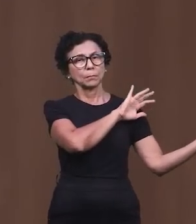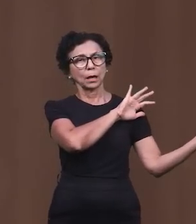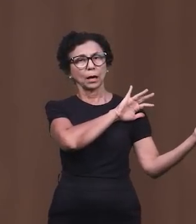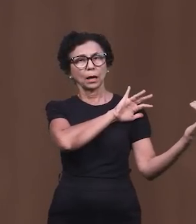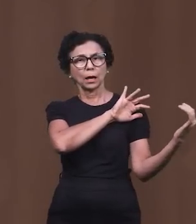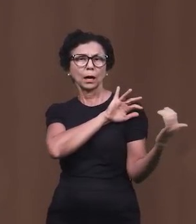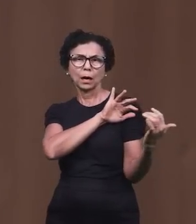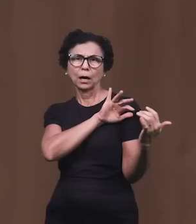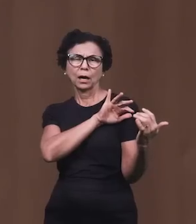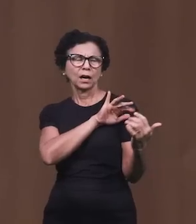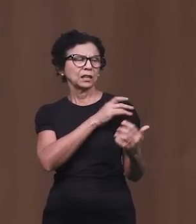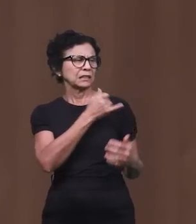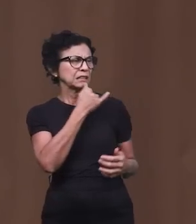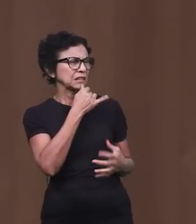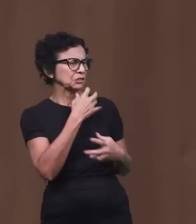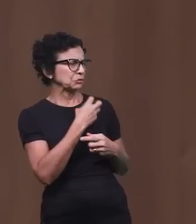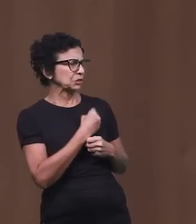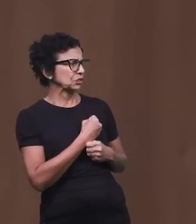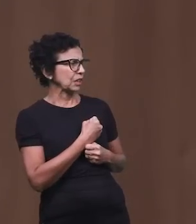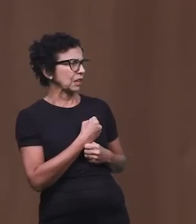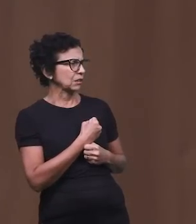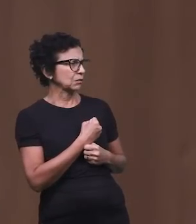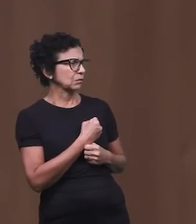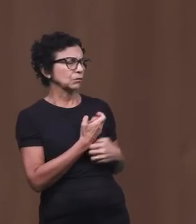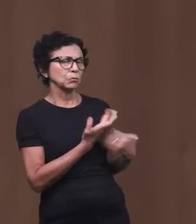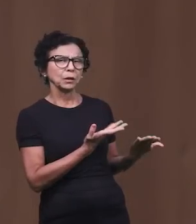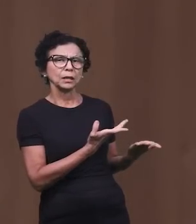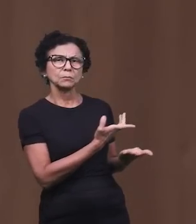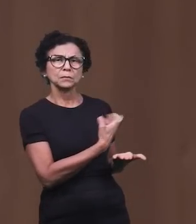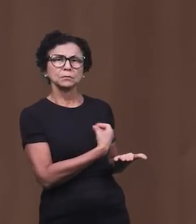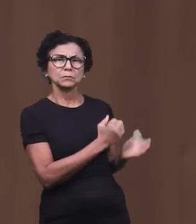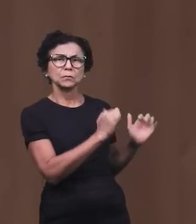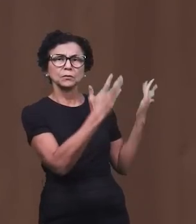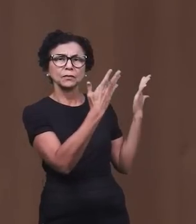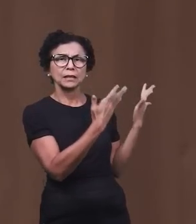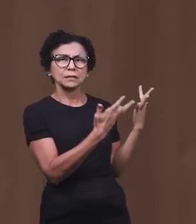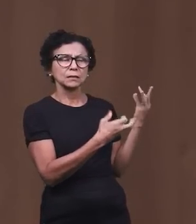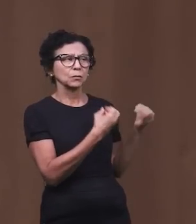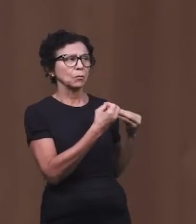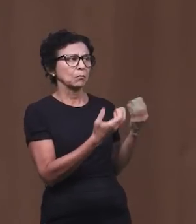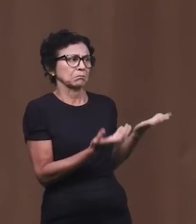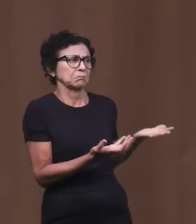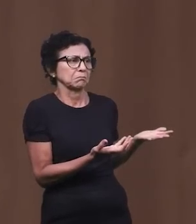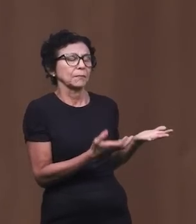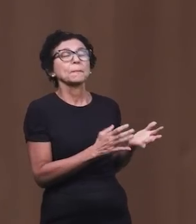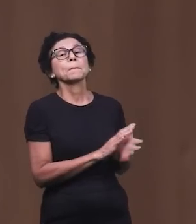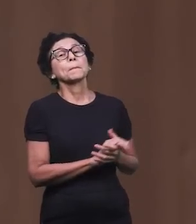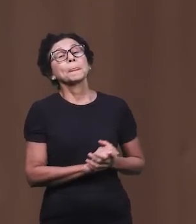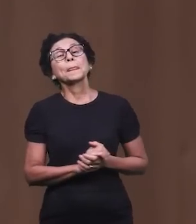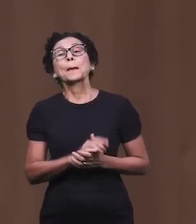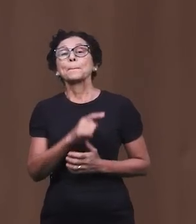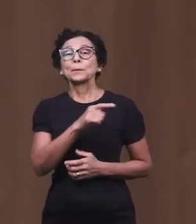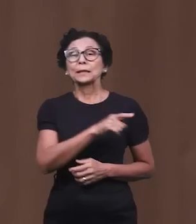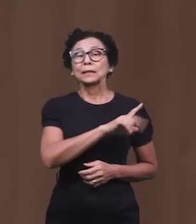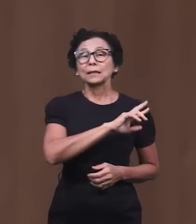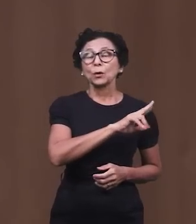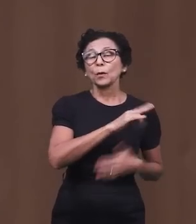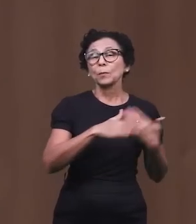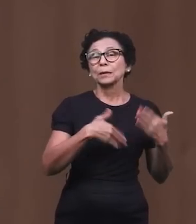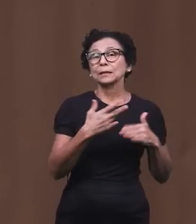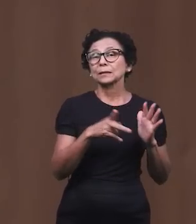dias. Esta alegria é necessário que ela permaneça em nosso coração. Mas você falou de louvor e há